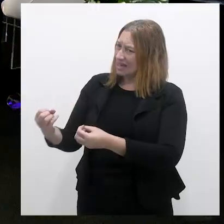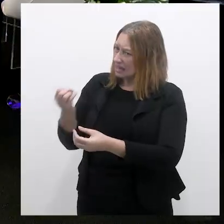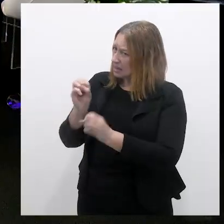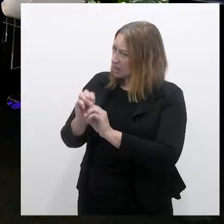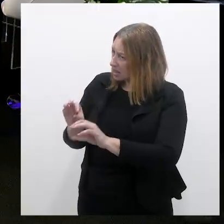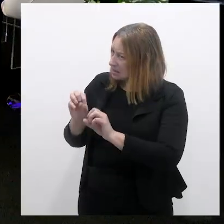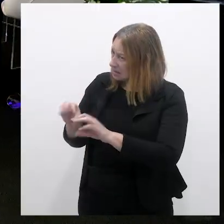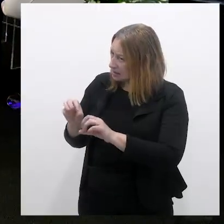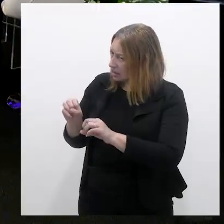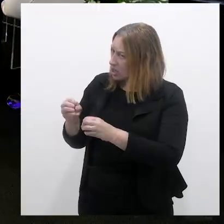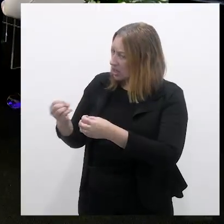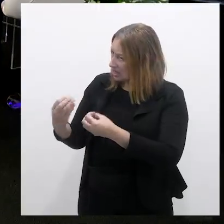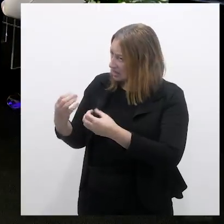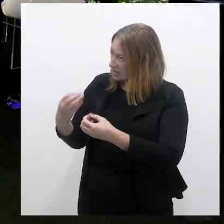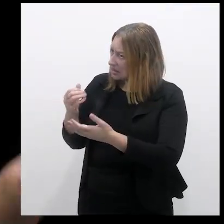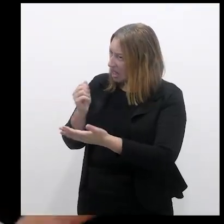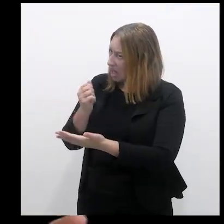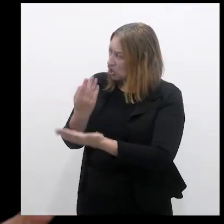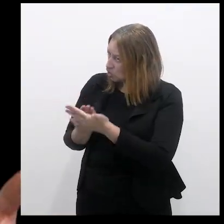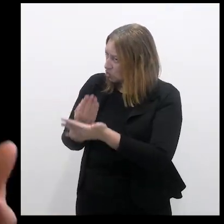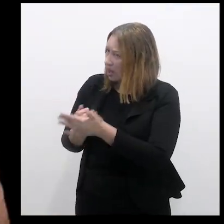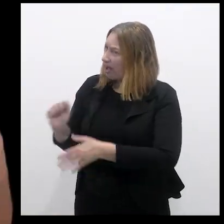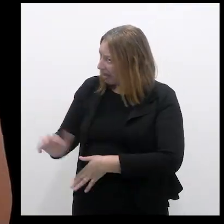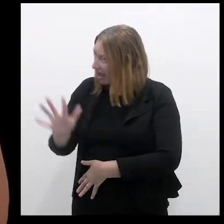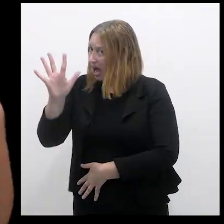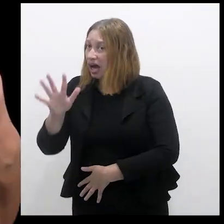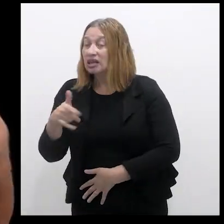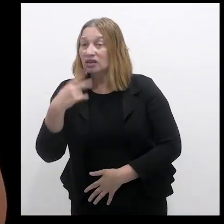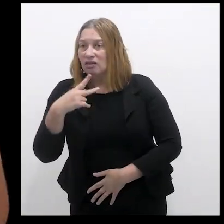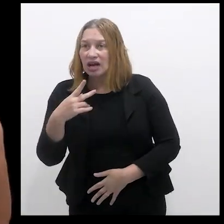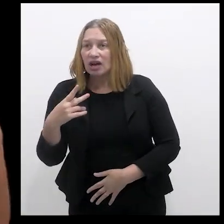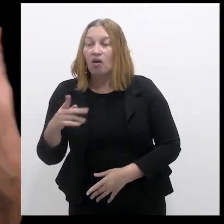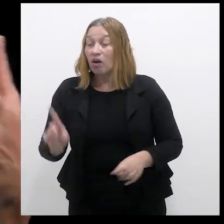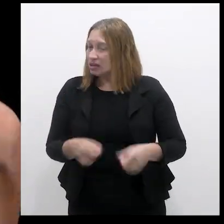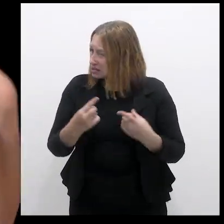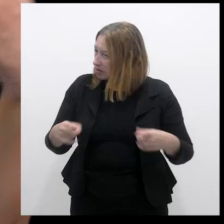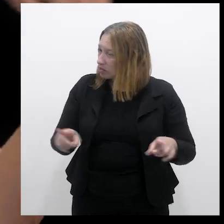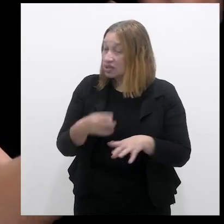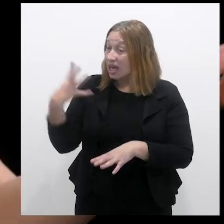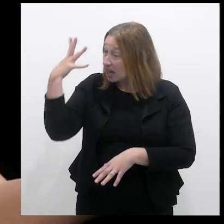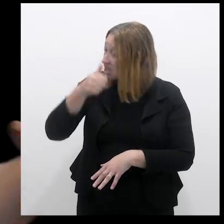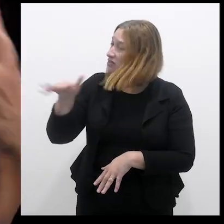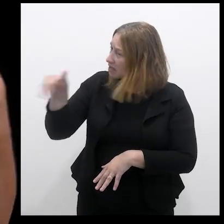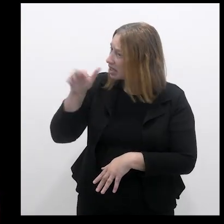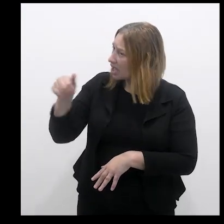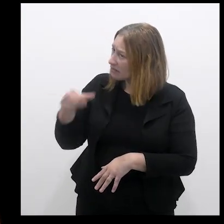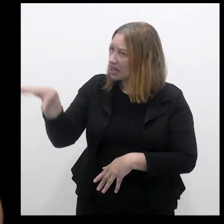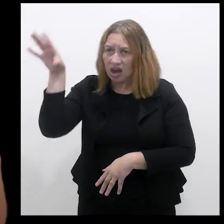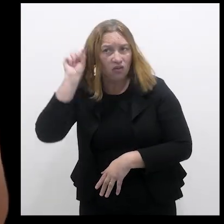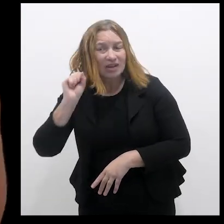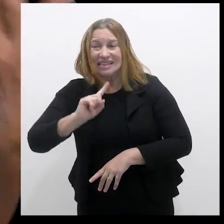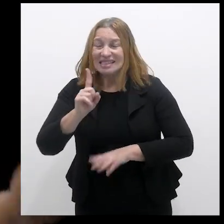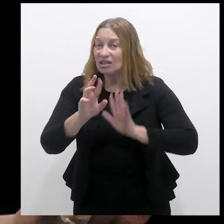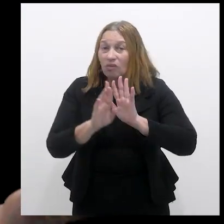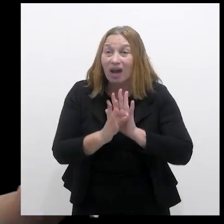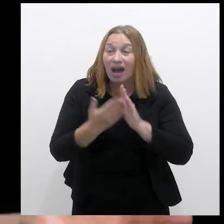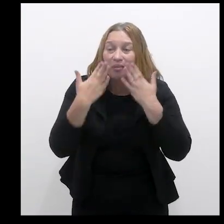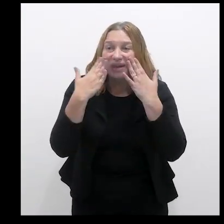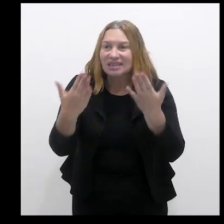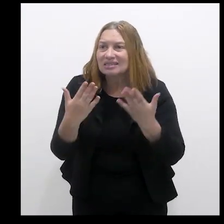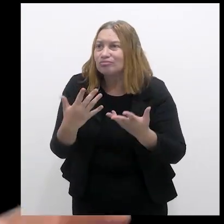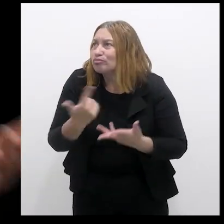coisa muito acessível, assim como formar a plateia. Chegar essa galera para dizer, ó, essa música é linda, vem cá ouvir. Porque se você